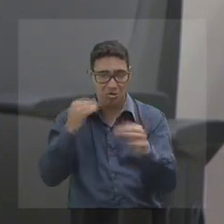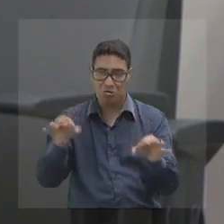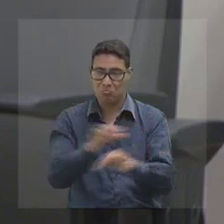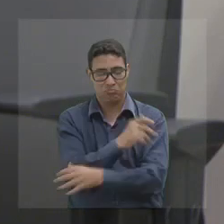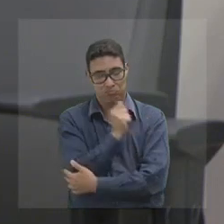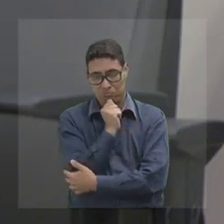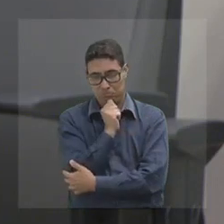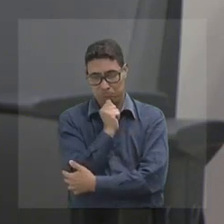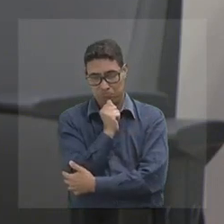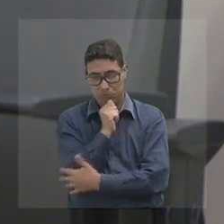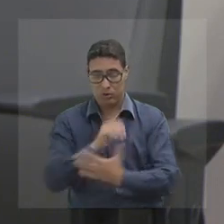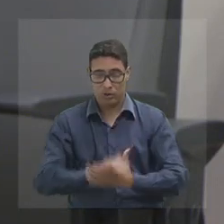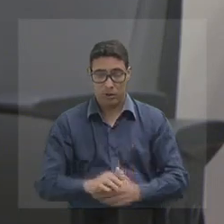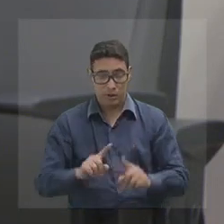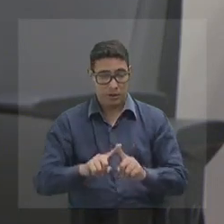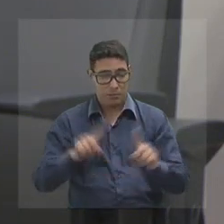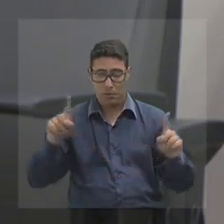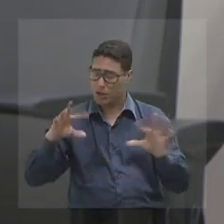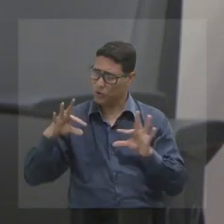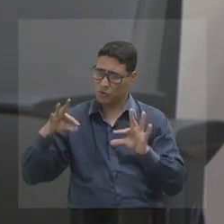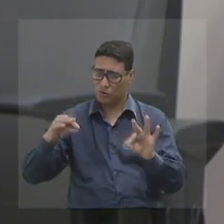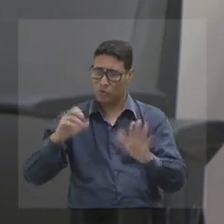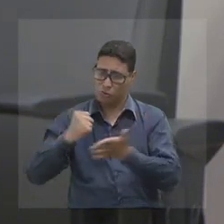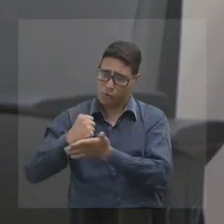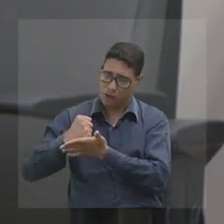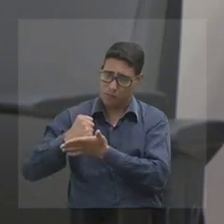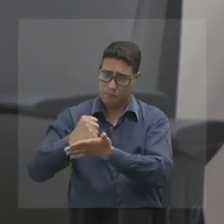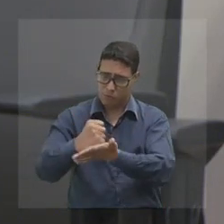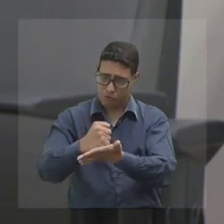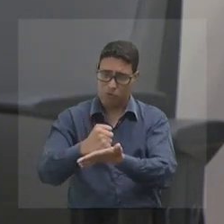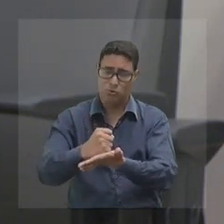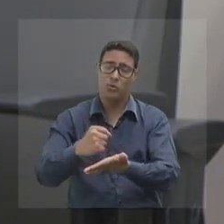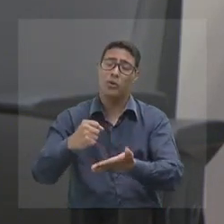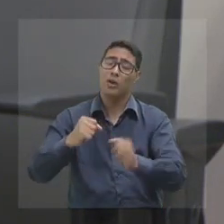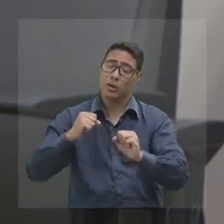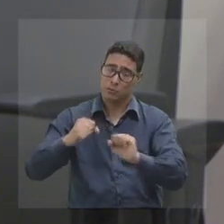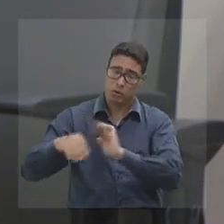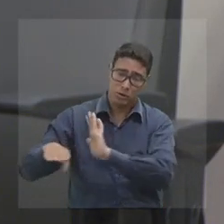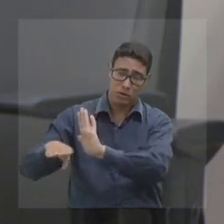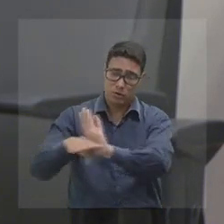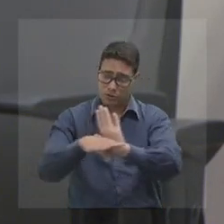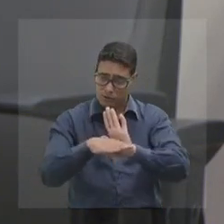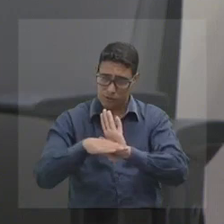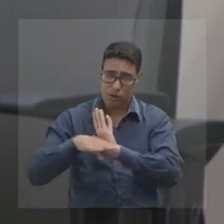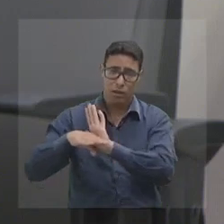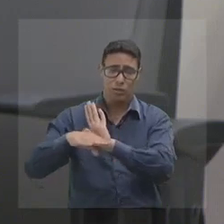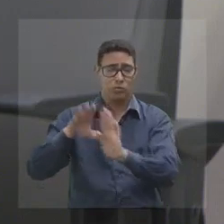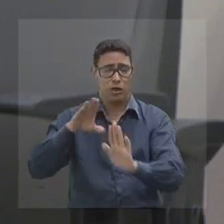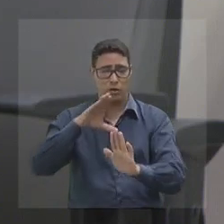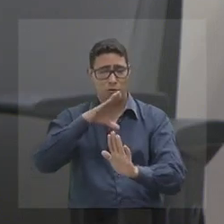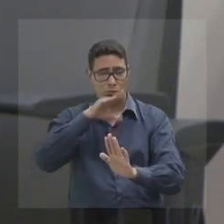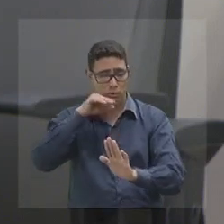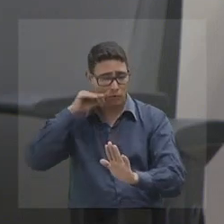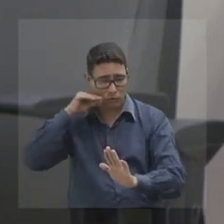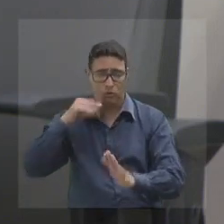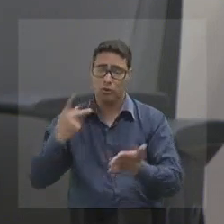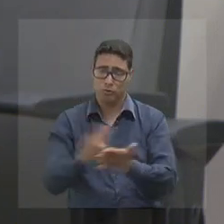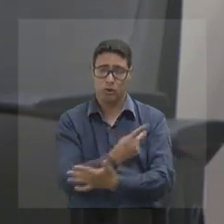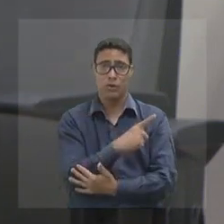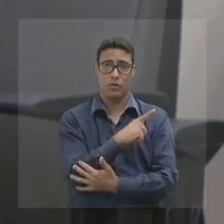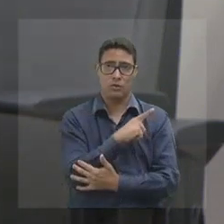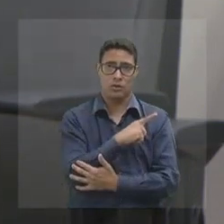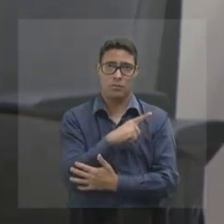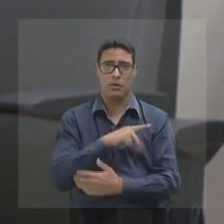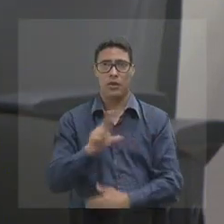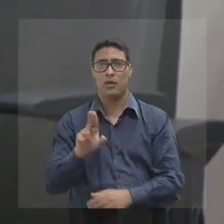mas é todo o apoio que poderia ter sido dado ao servidor foi e ao gerente da unidade de